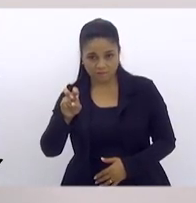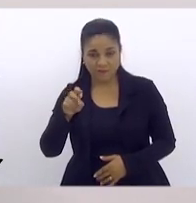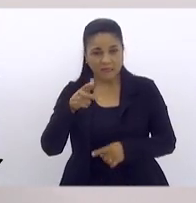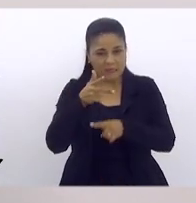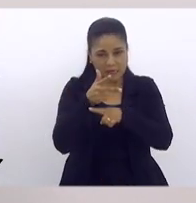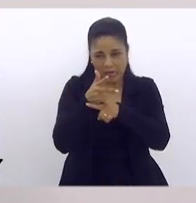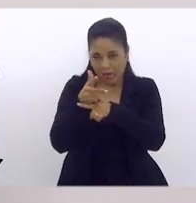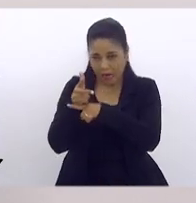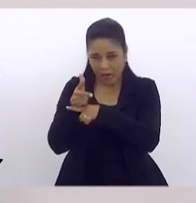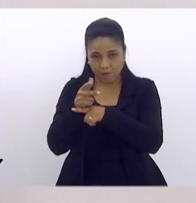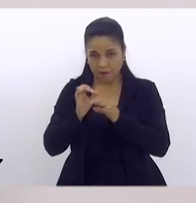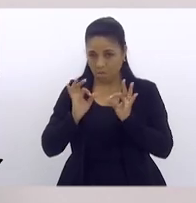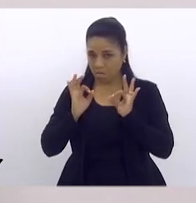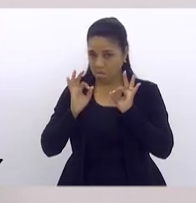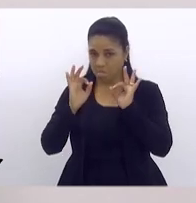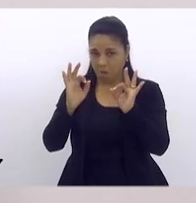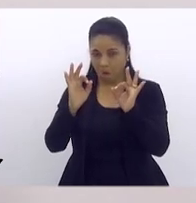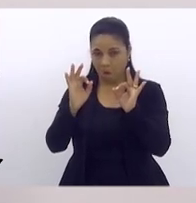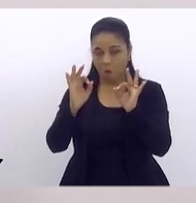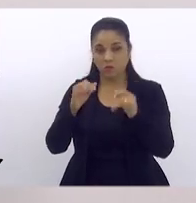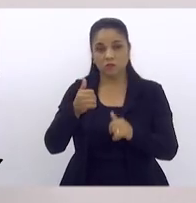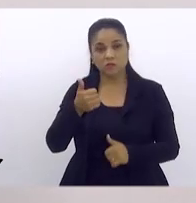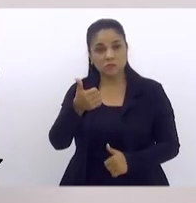câmeras sofisticadas 16.000